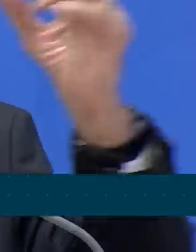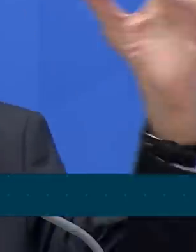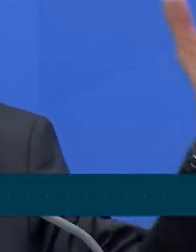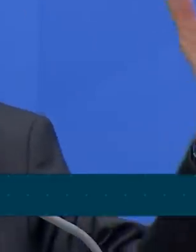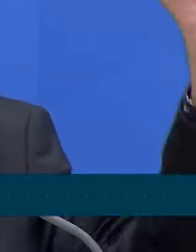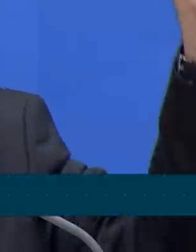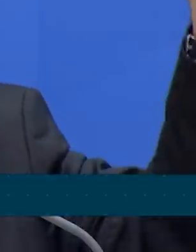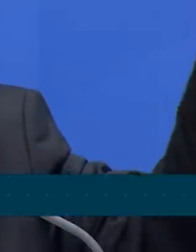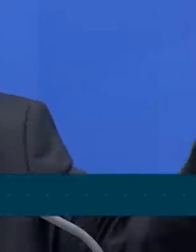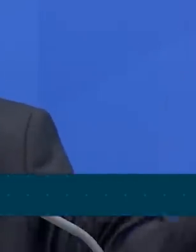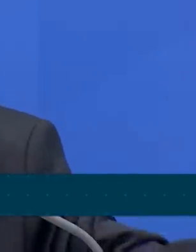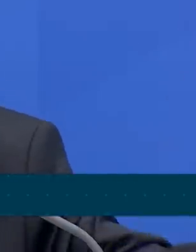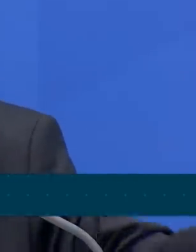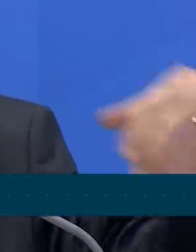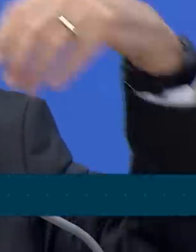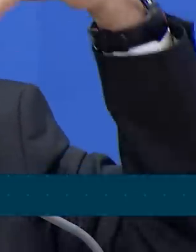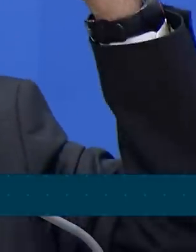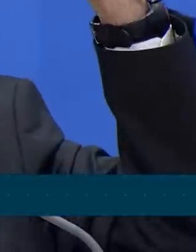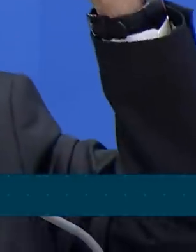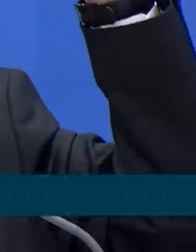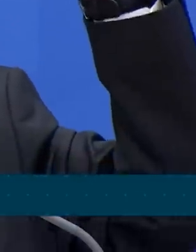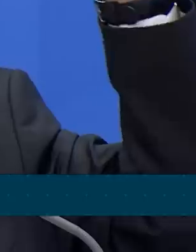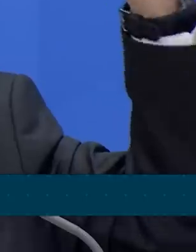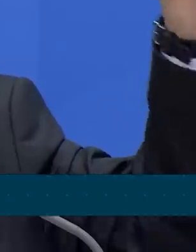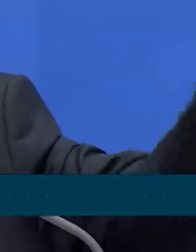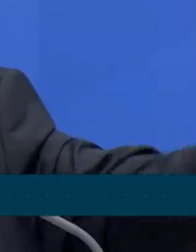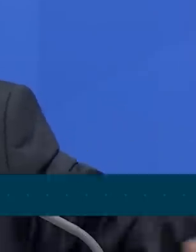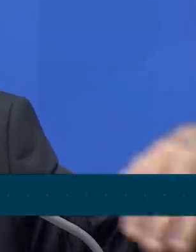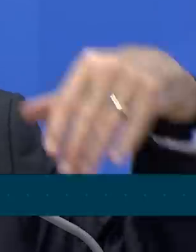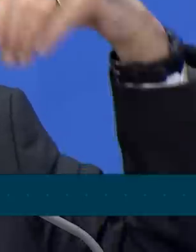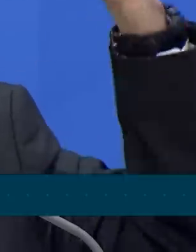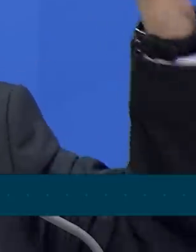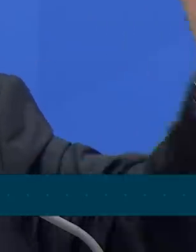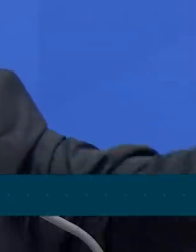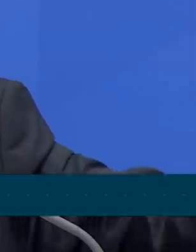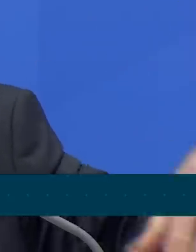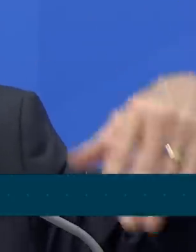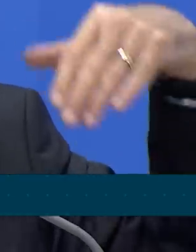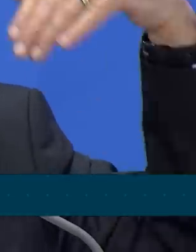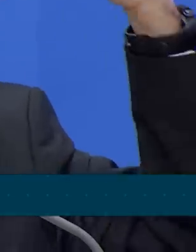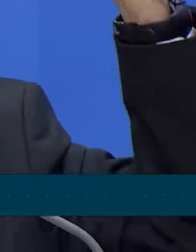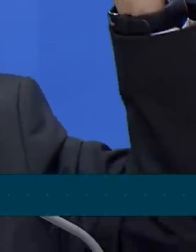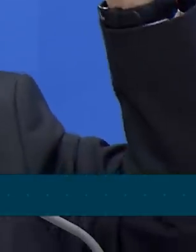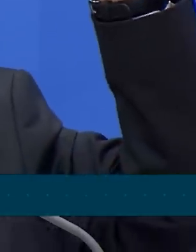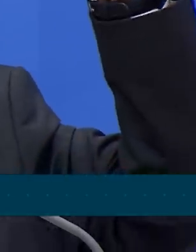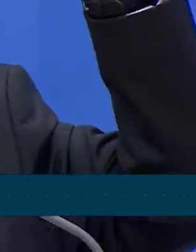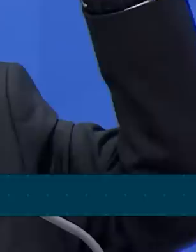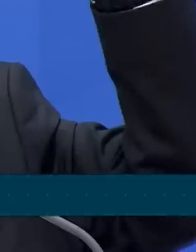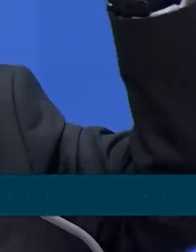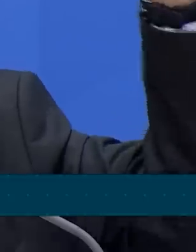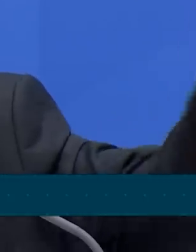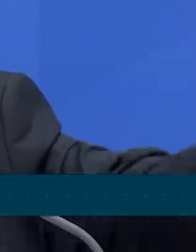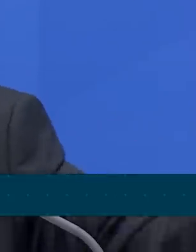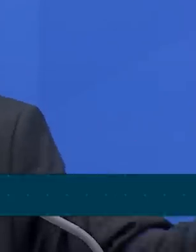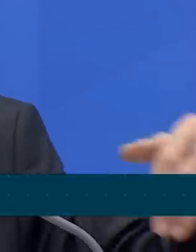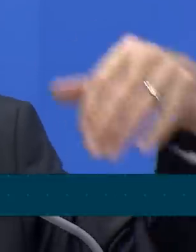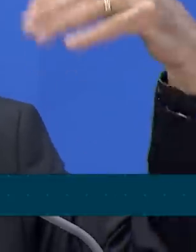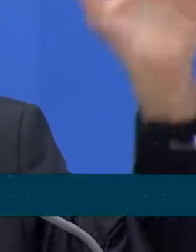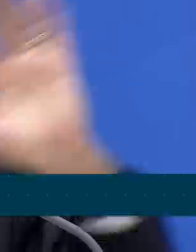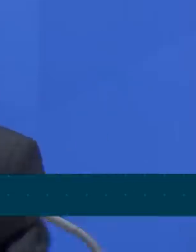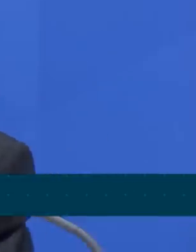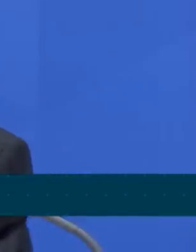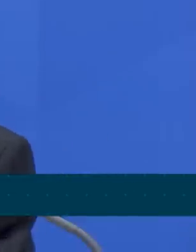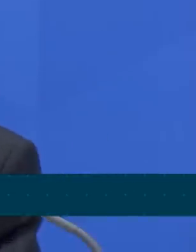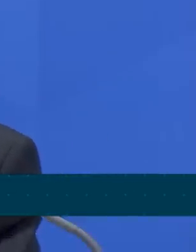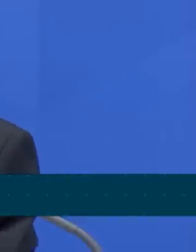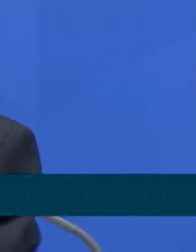trair a essa madeira e autuar mudar a época é recolher material